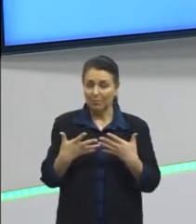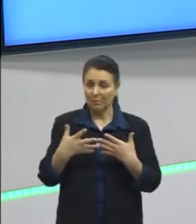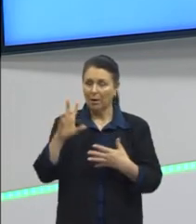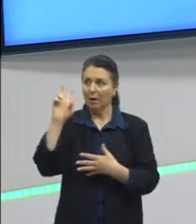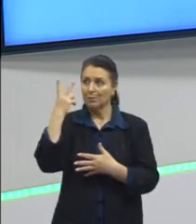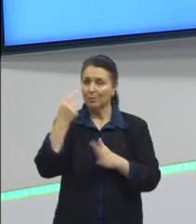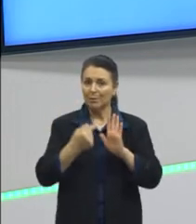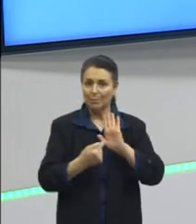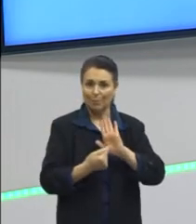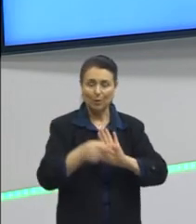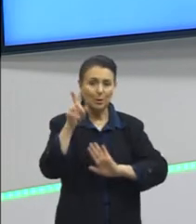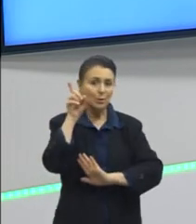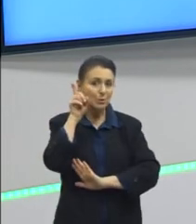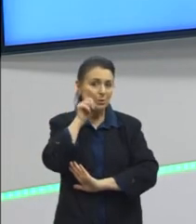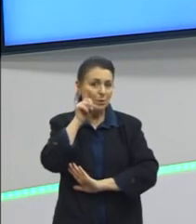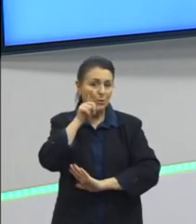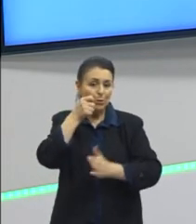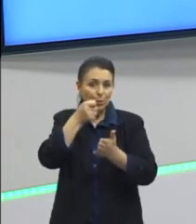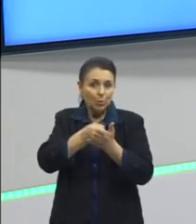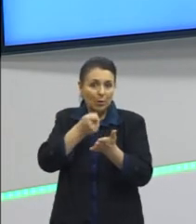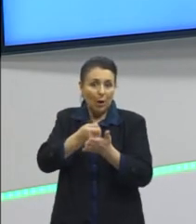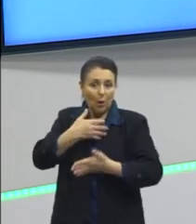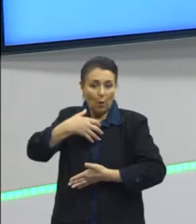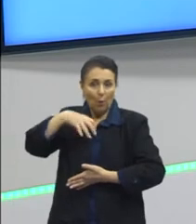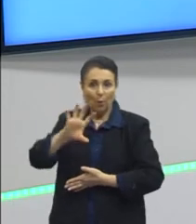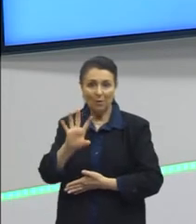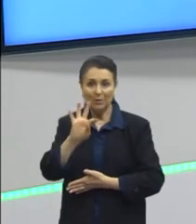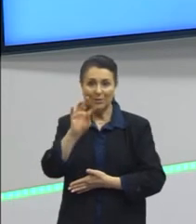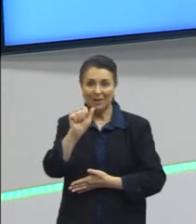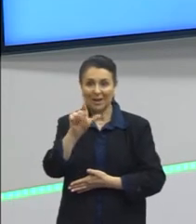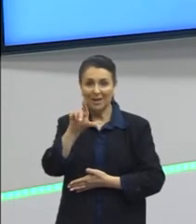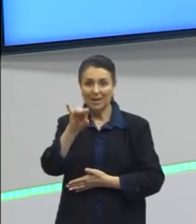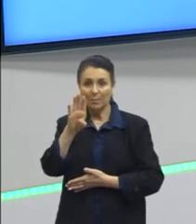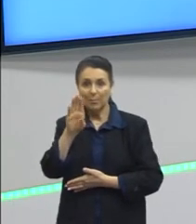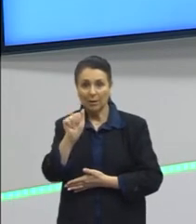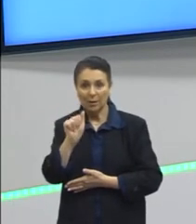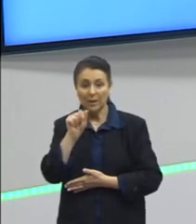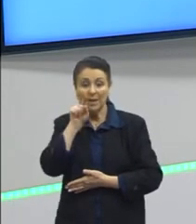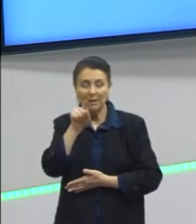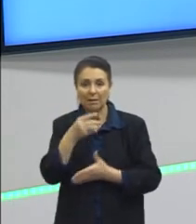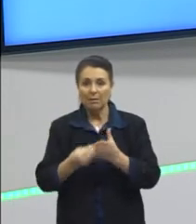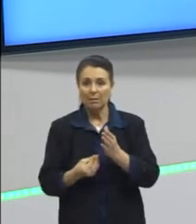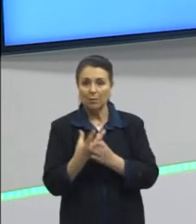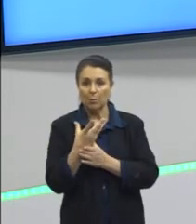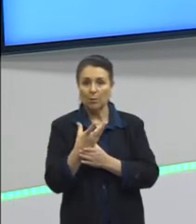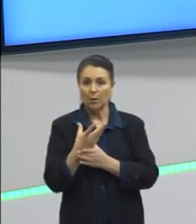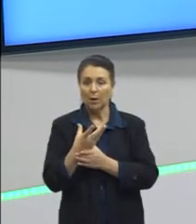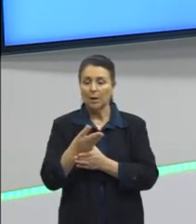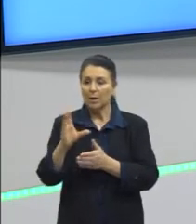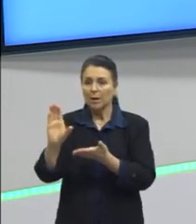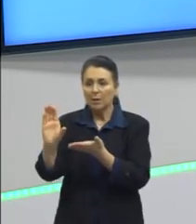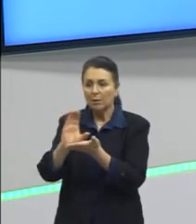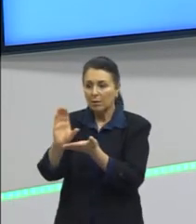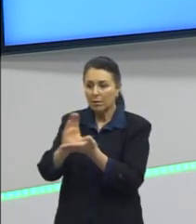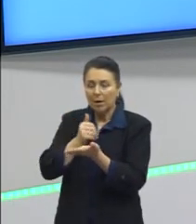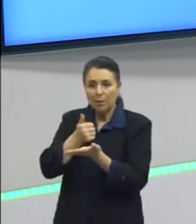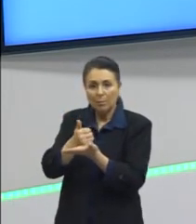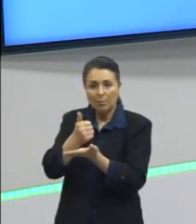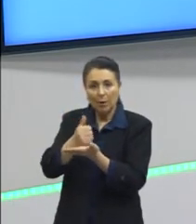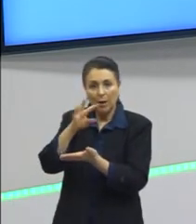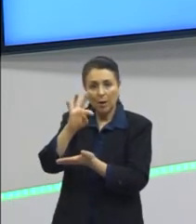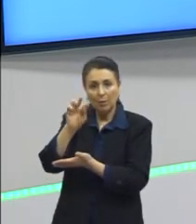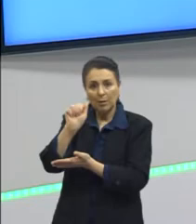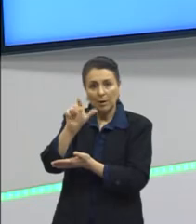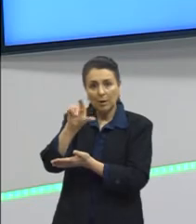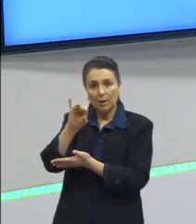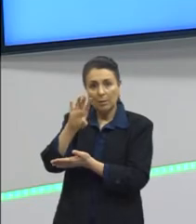nos Estados Unidos depois vão lutar contra o Talibã Mas quem ajuda a criar quem financia o Talibã no primeiro momento são